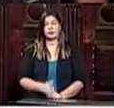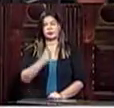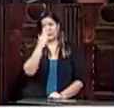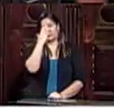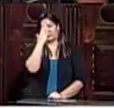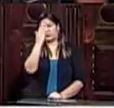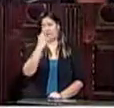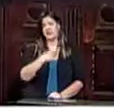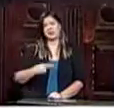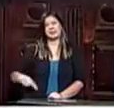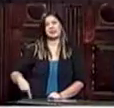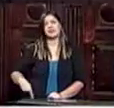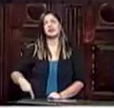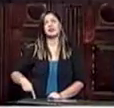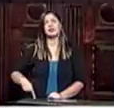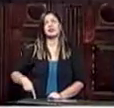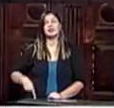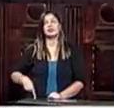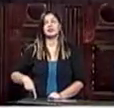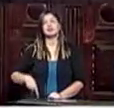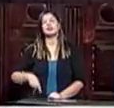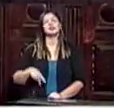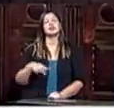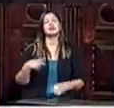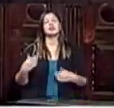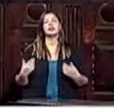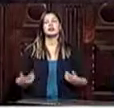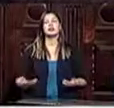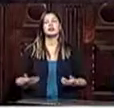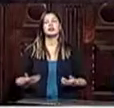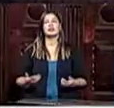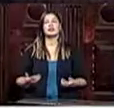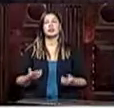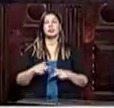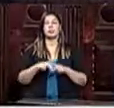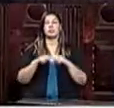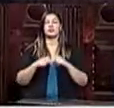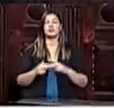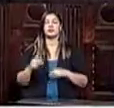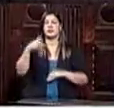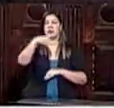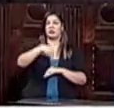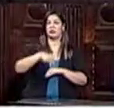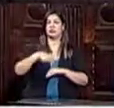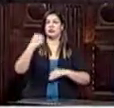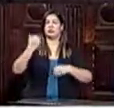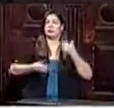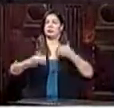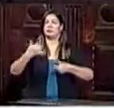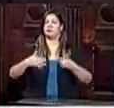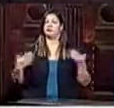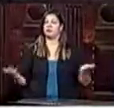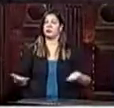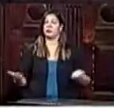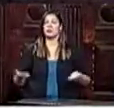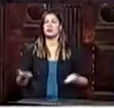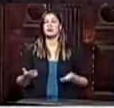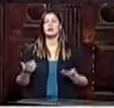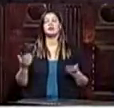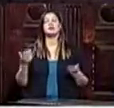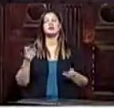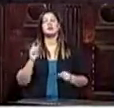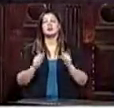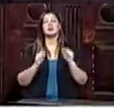Obrigada, senhor presidente. Senhor presidente, o motivo da minha vinda a esta tribuna nesta tarde é que